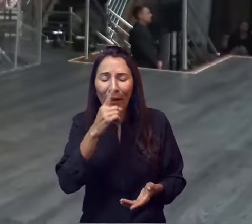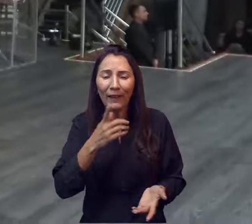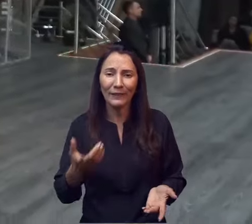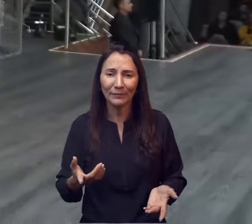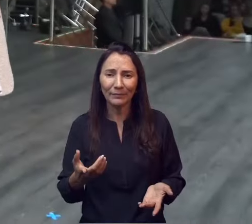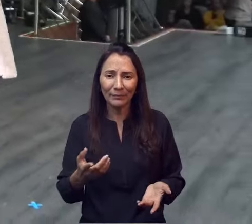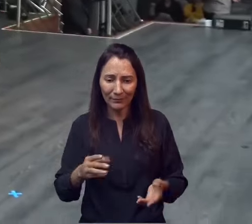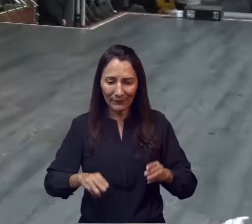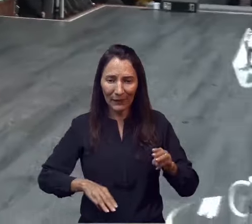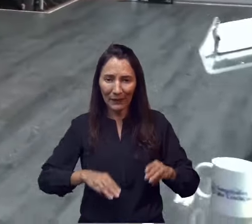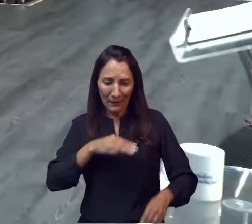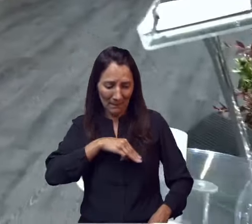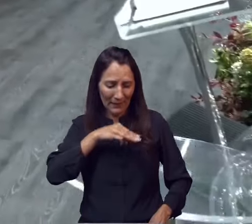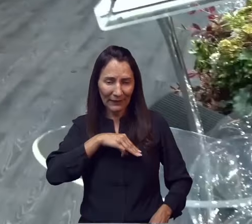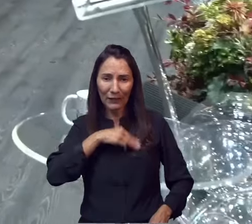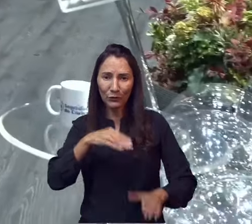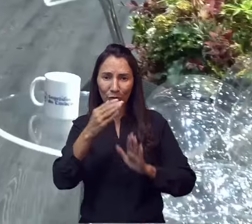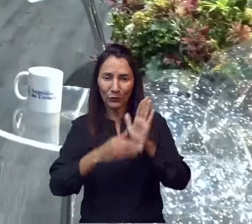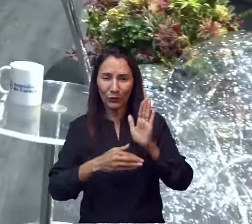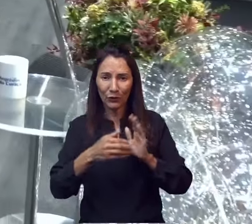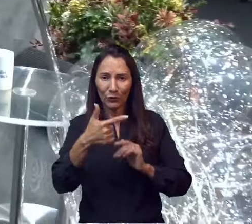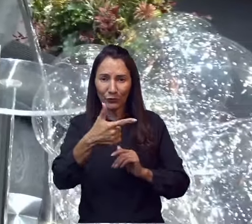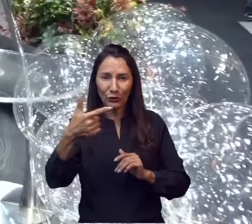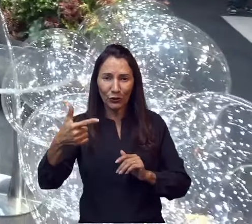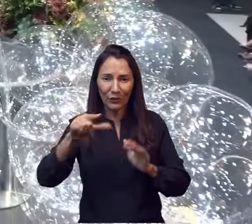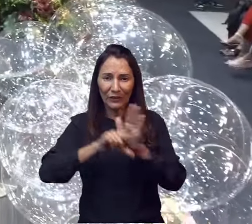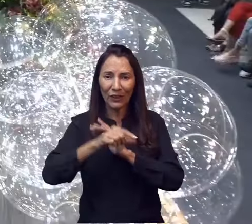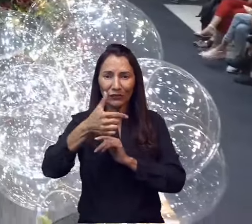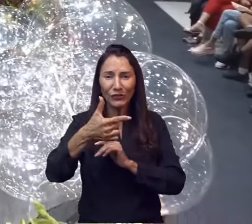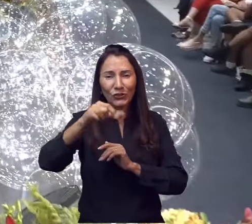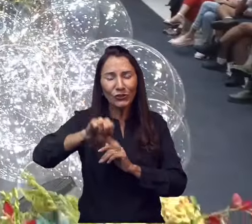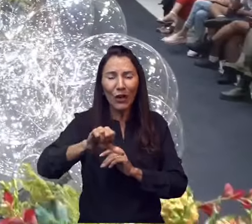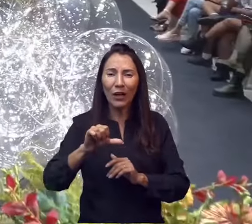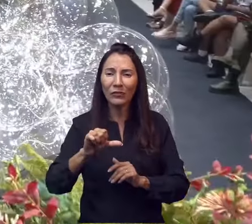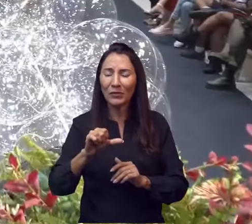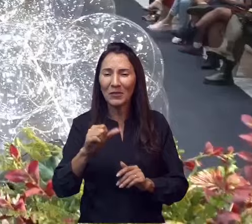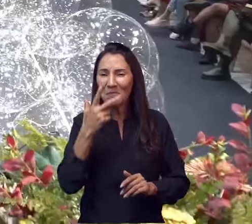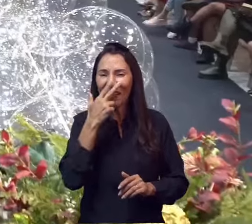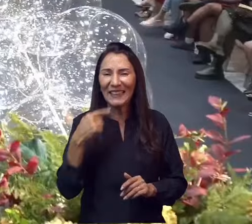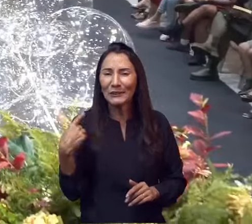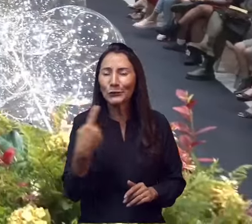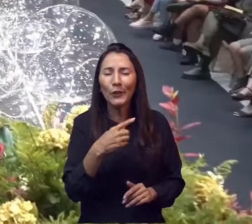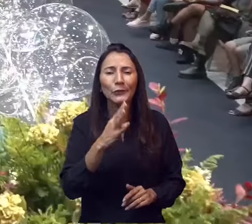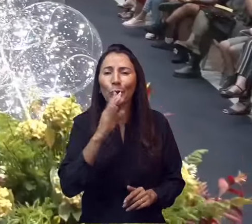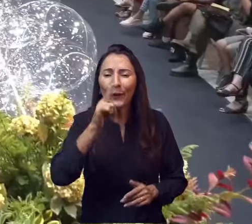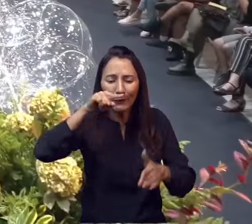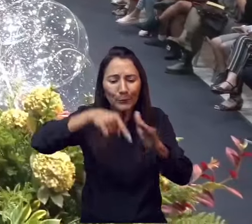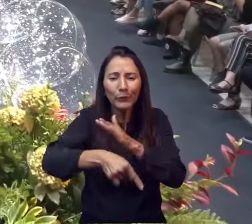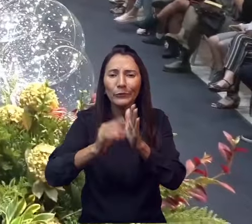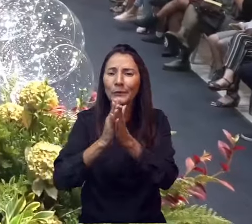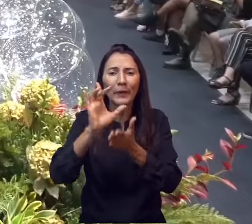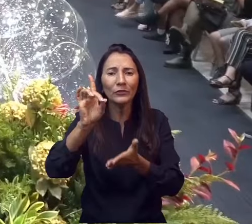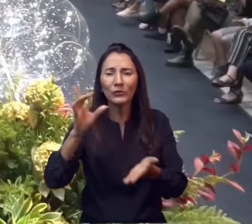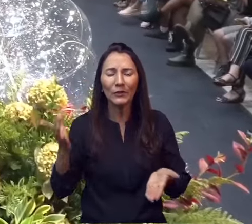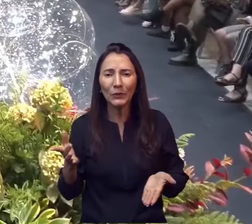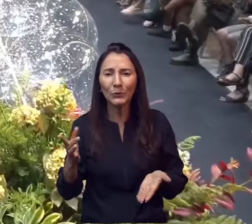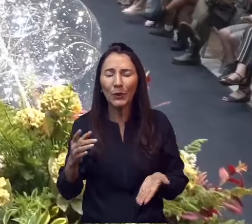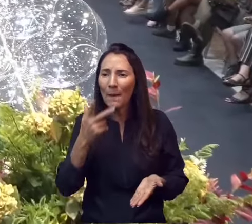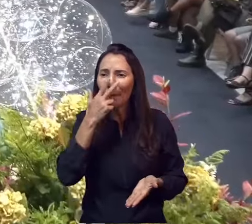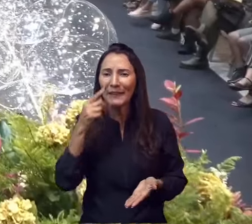por não conhecer eles as escrituras nem o poder de Deus somos medíocres na dimensão de quem é